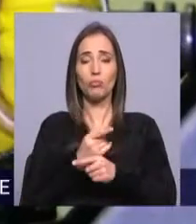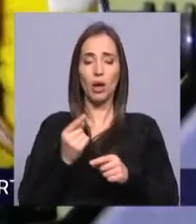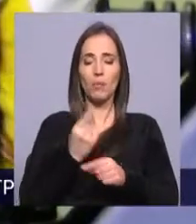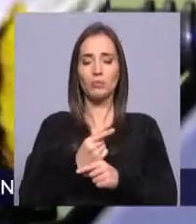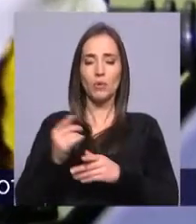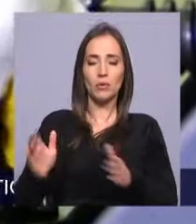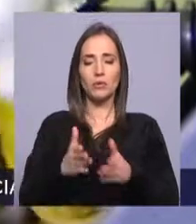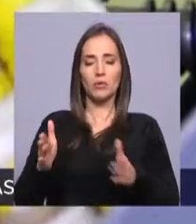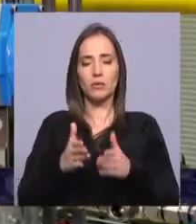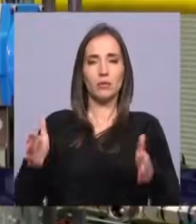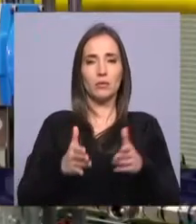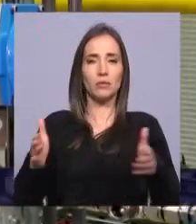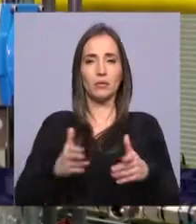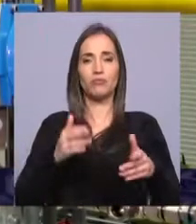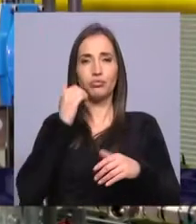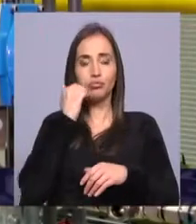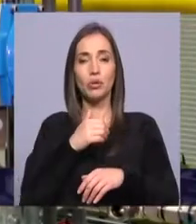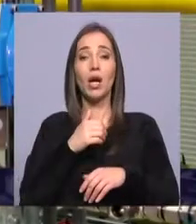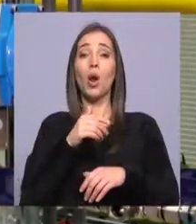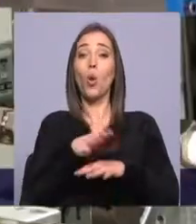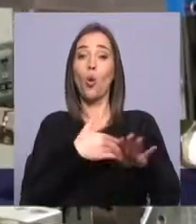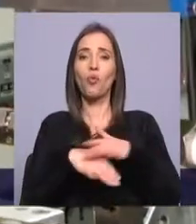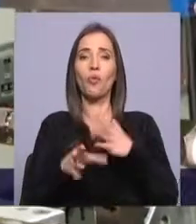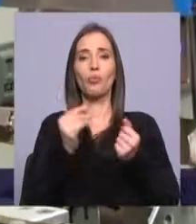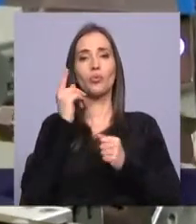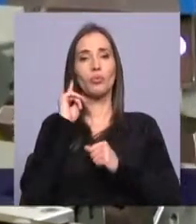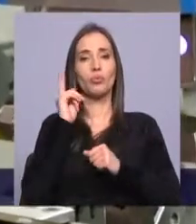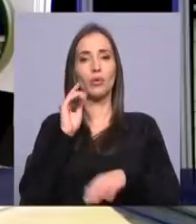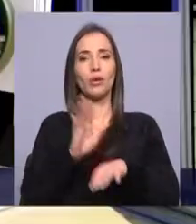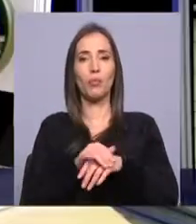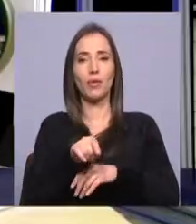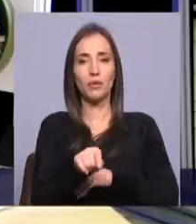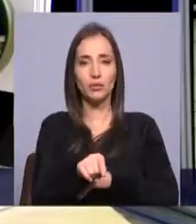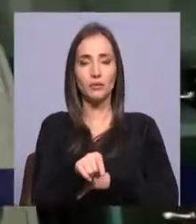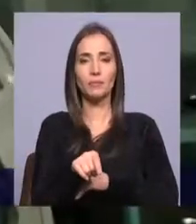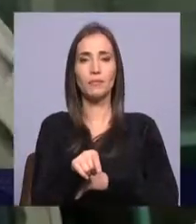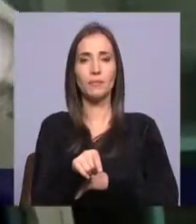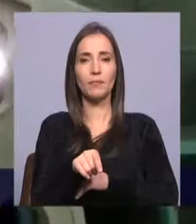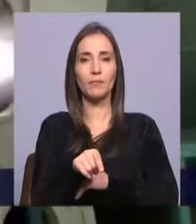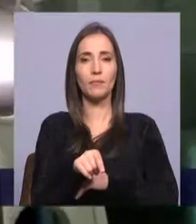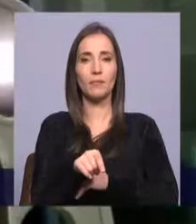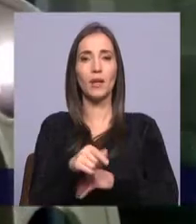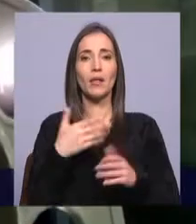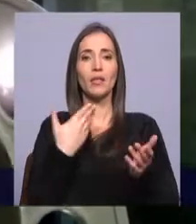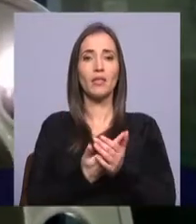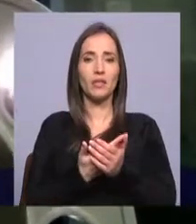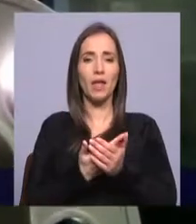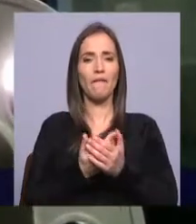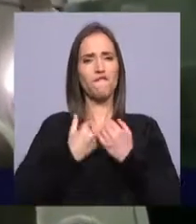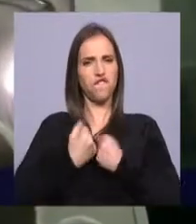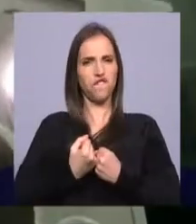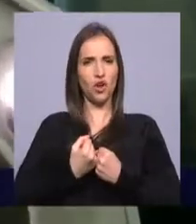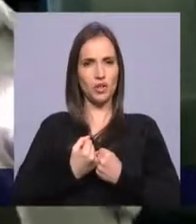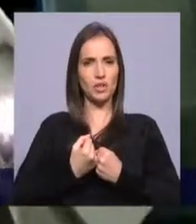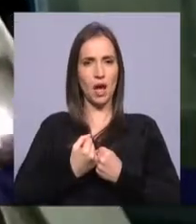manuais. E esta luva, como nós estamos a ver, é preciosa sob esse ponto de vista e proporciona uma força de preensão que